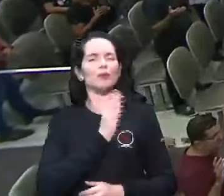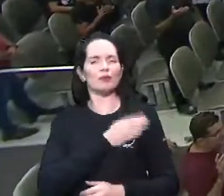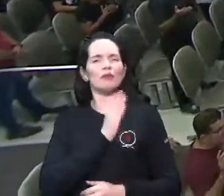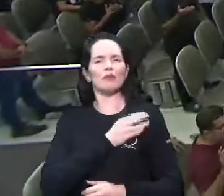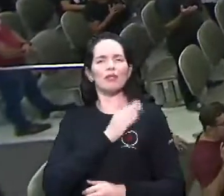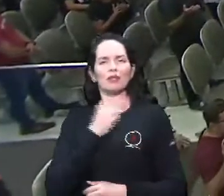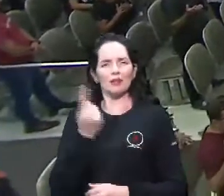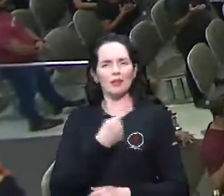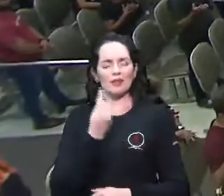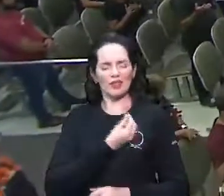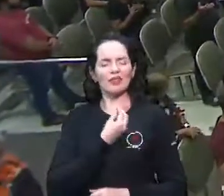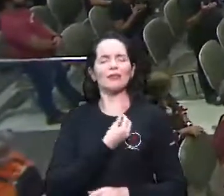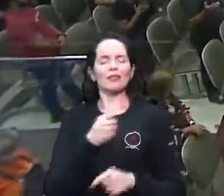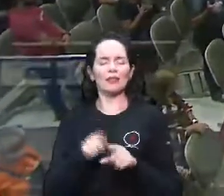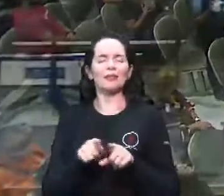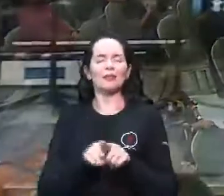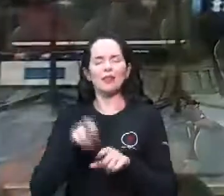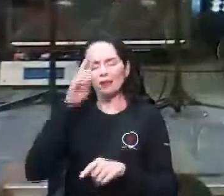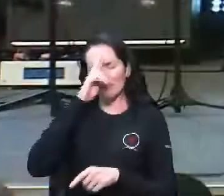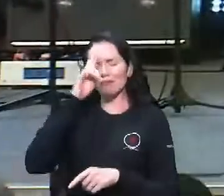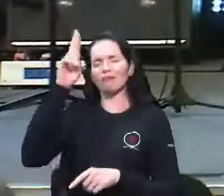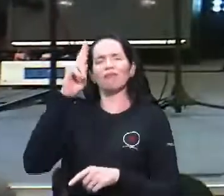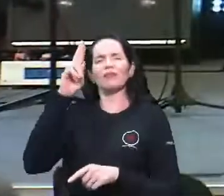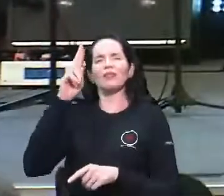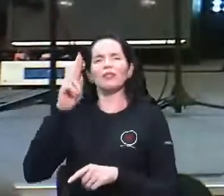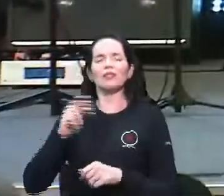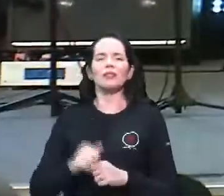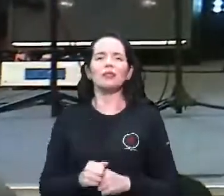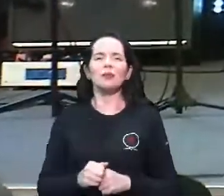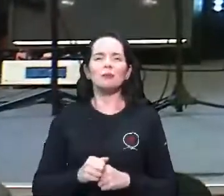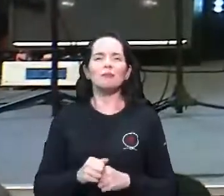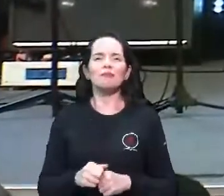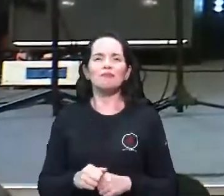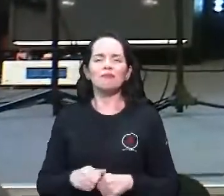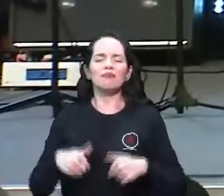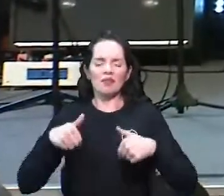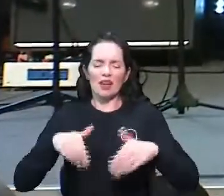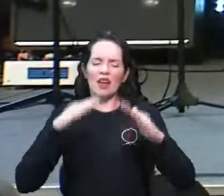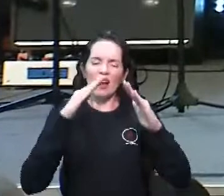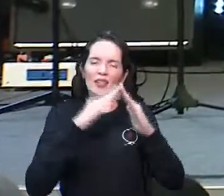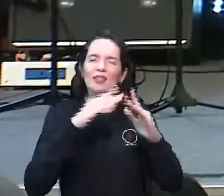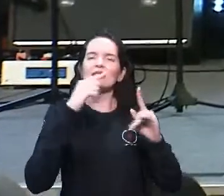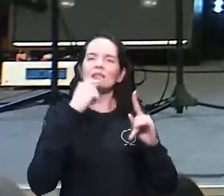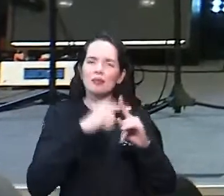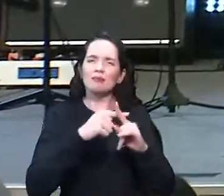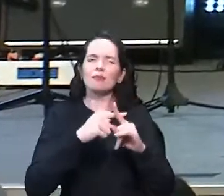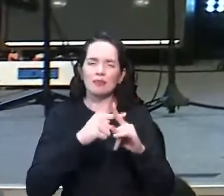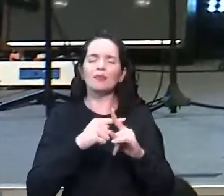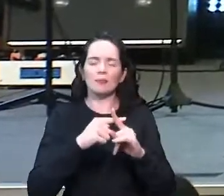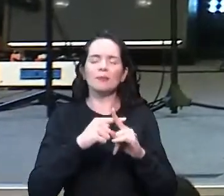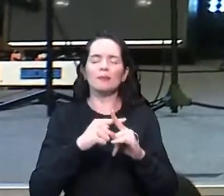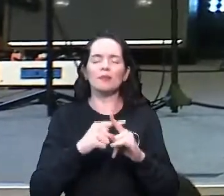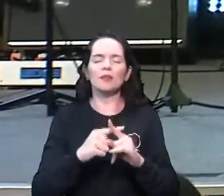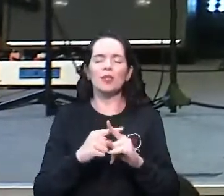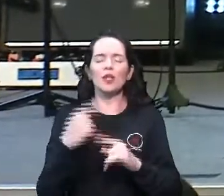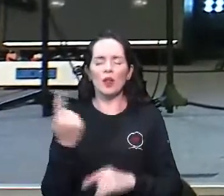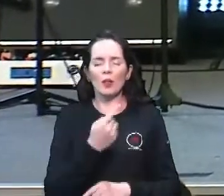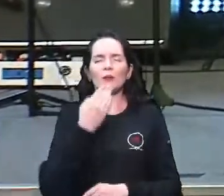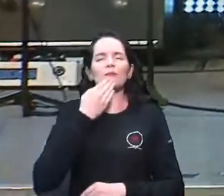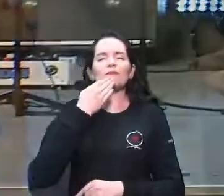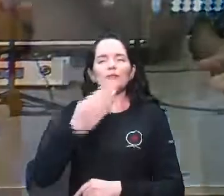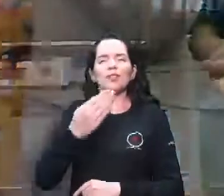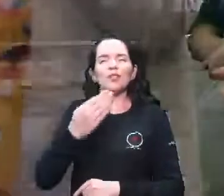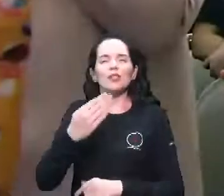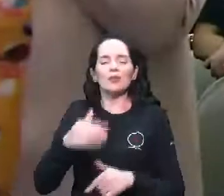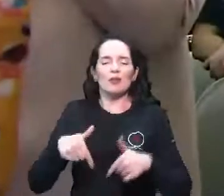nossa vida, e que o Senhor vá fazer alguma coisa nessa igreja, como o Senhor tem feito. Nós te pedimos, não